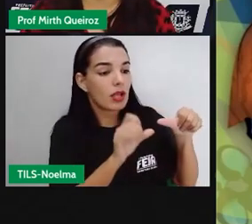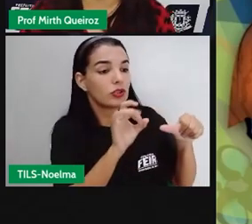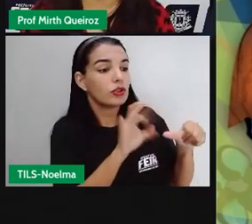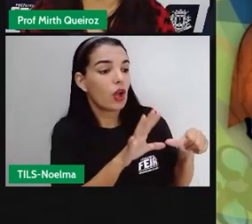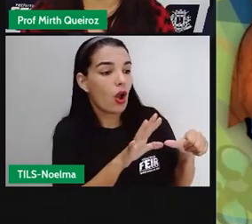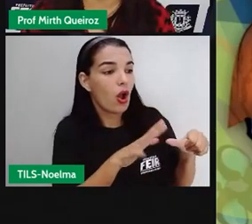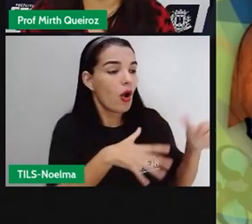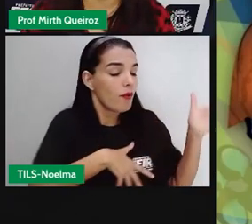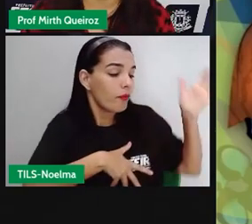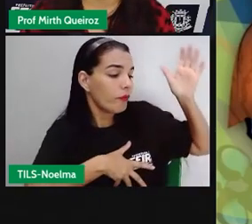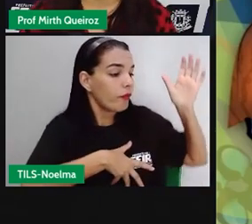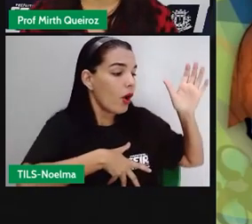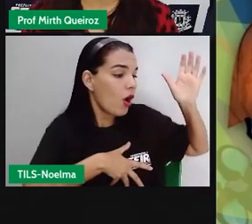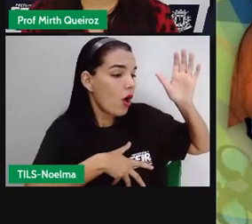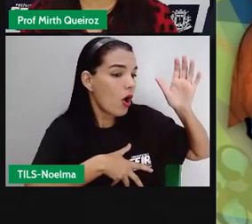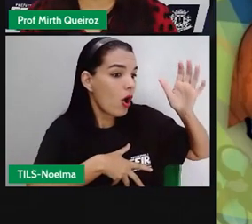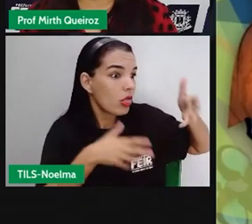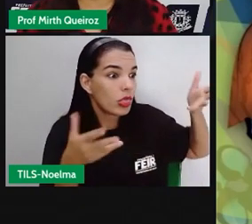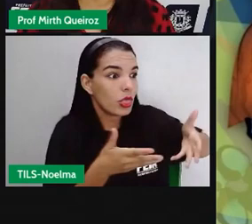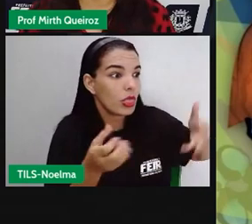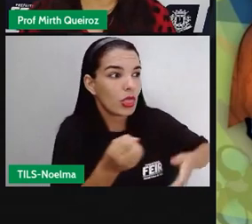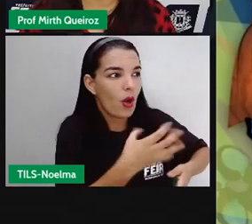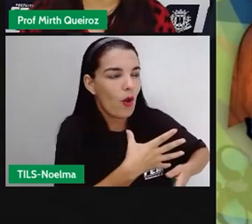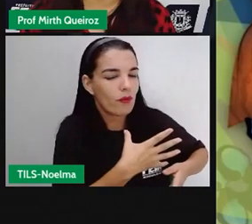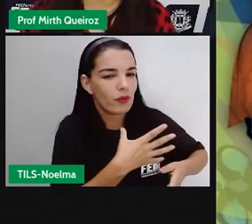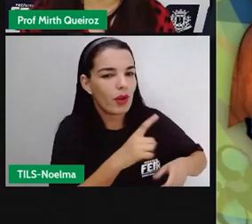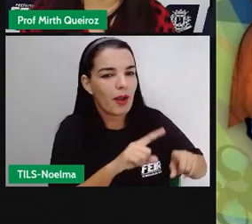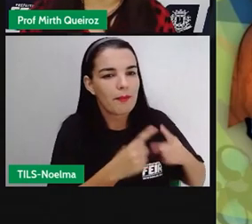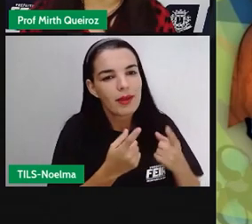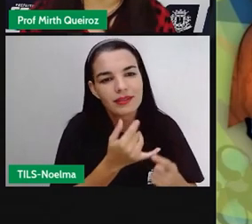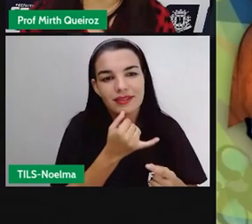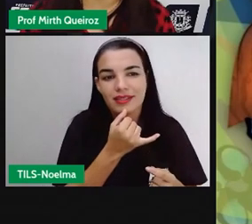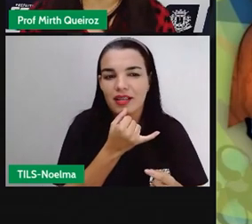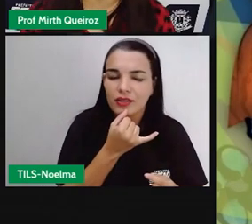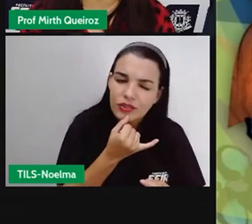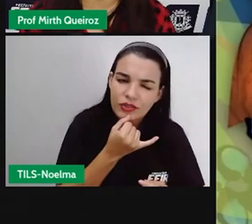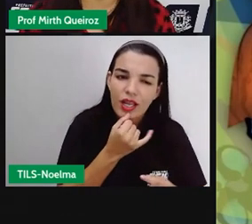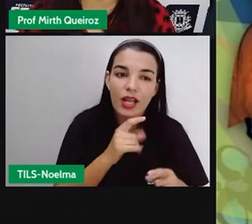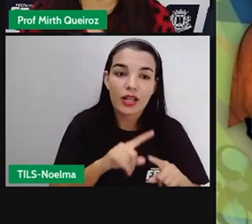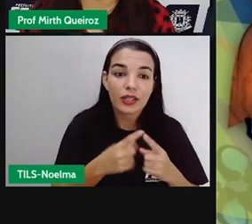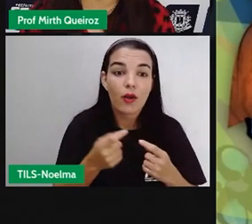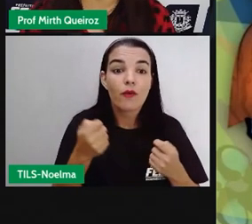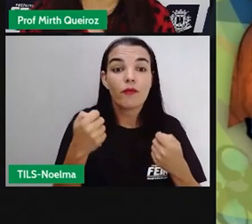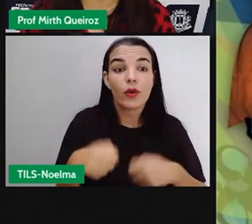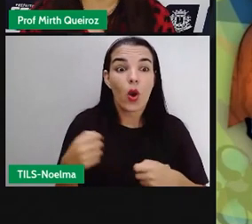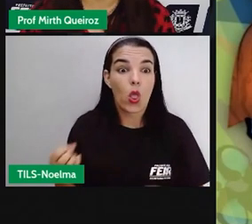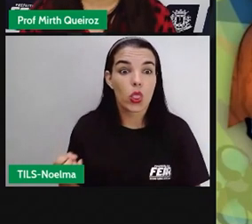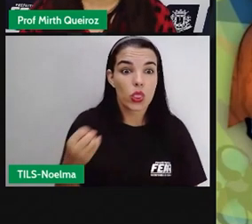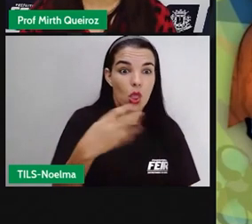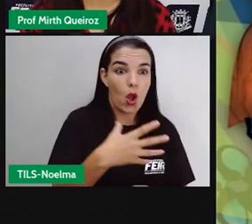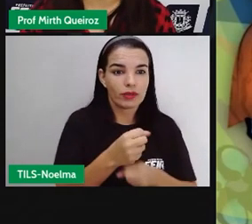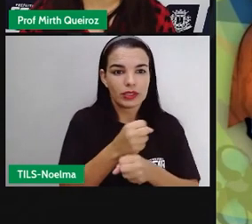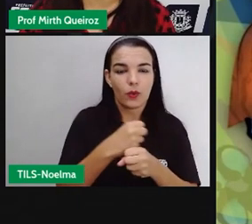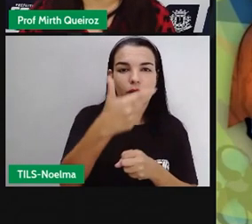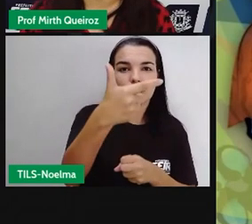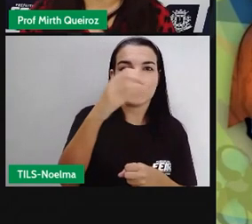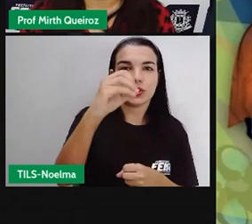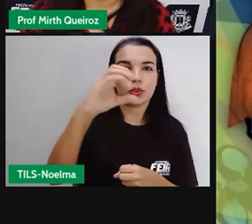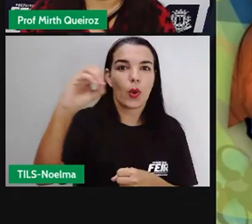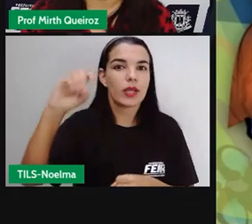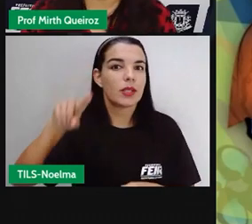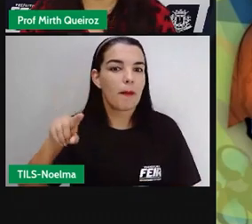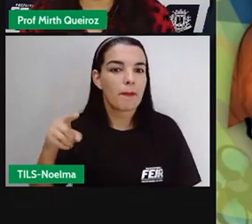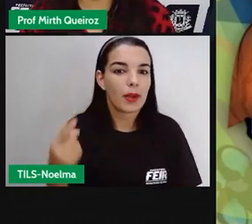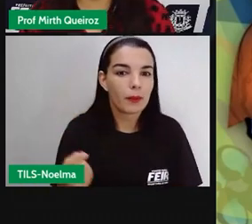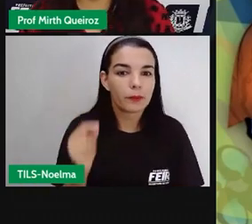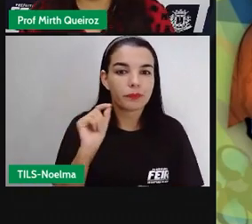à indústria cultural. Nos anos 2000, esse tipo de música ganhou nova repaginada e surgiu uma forma de